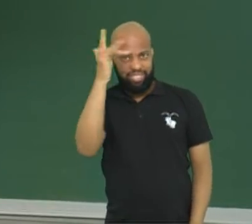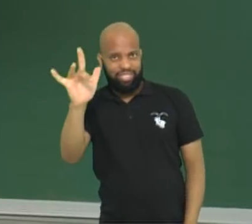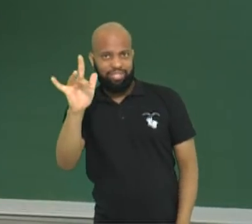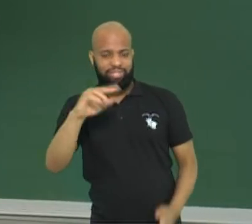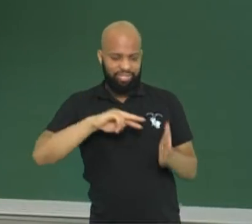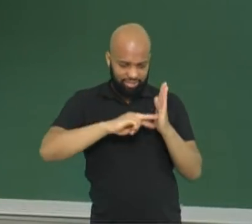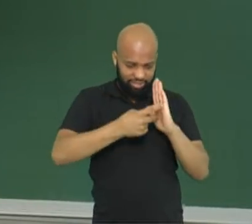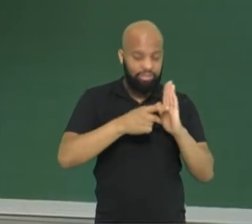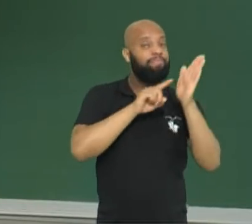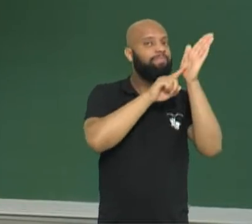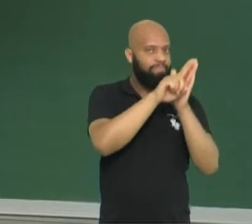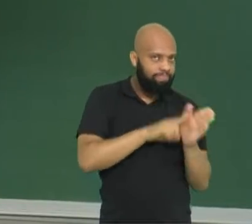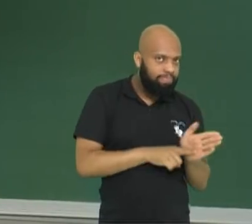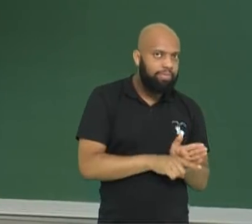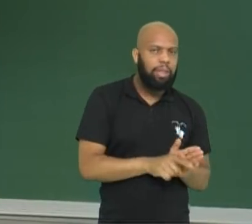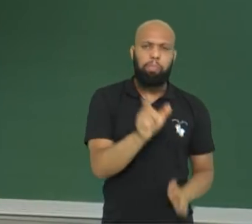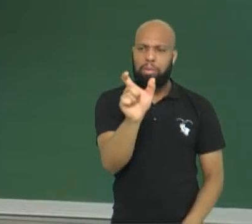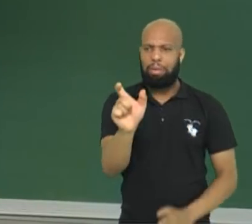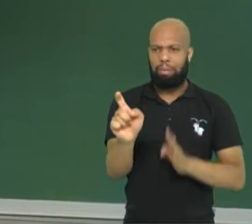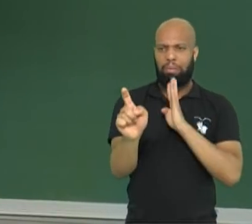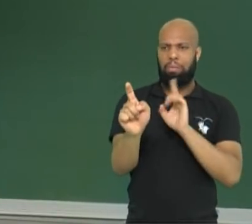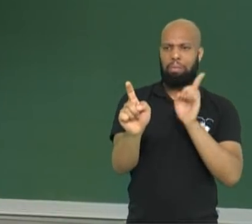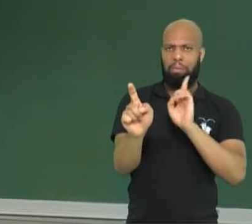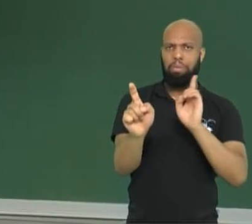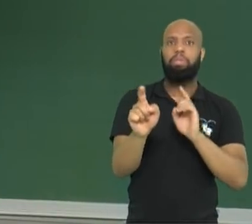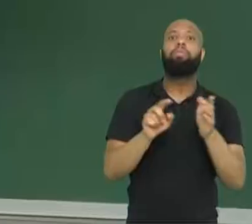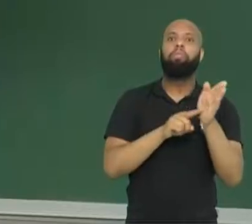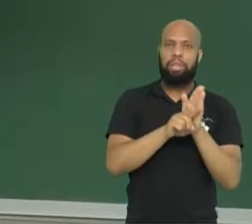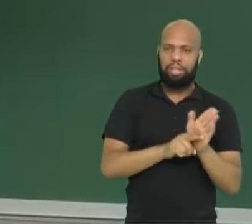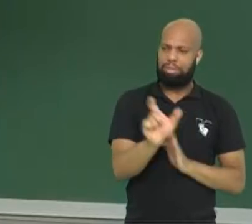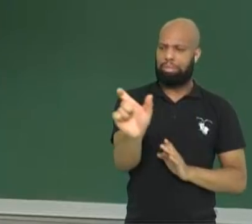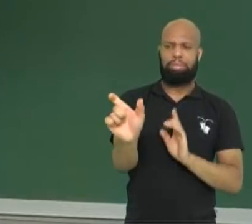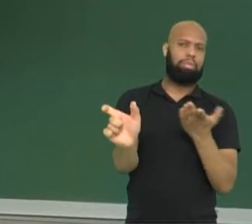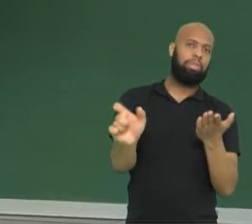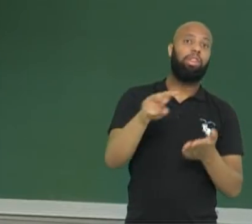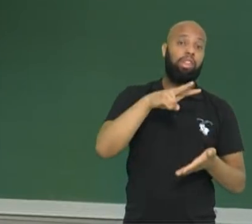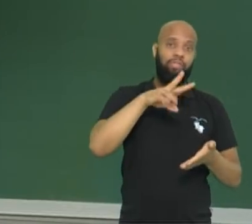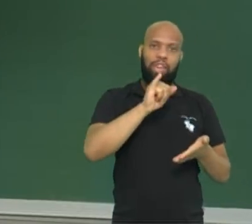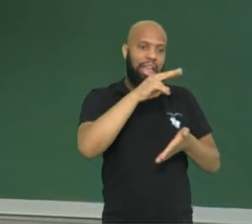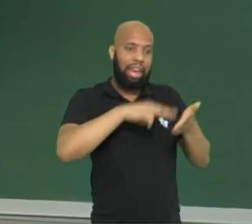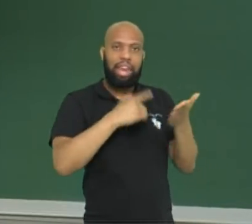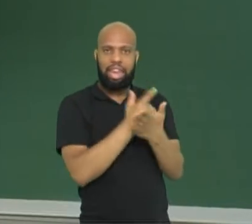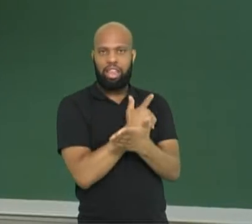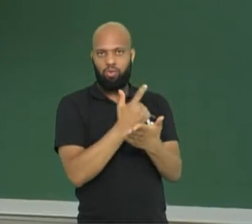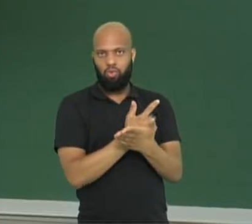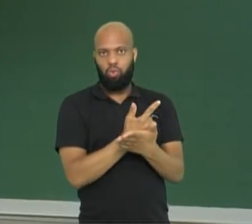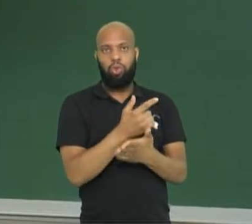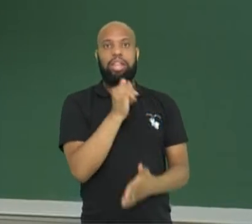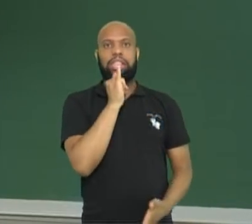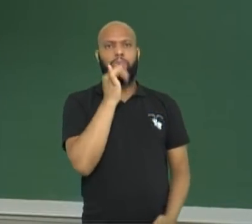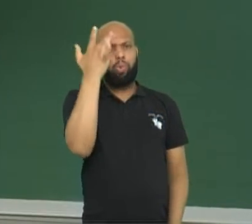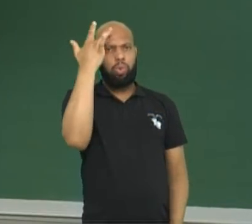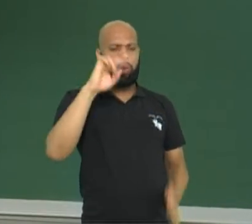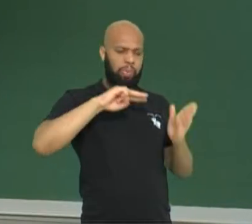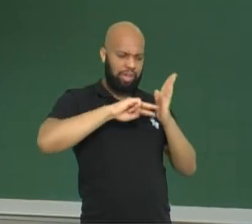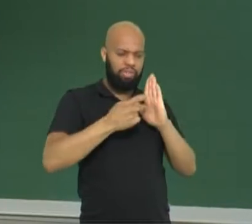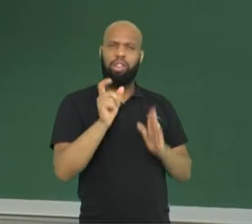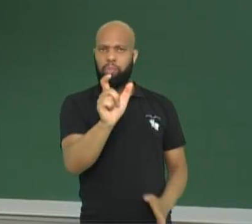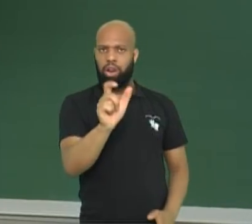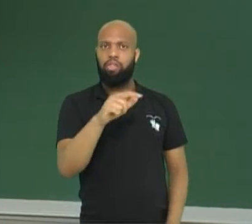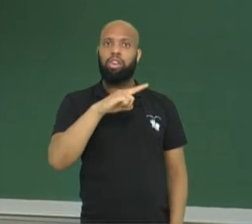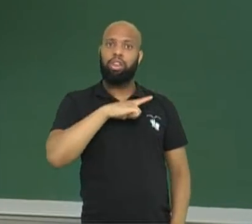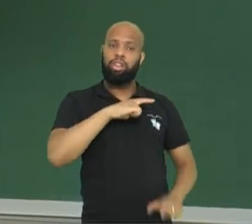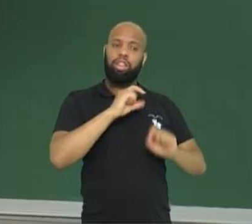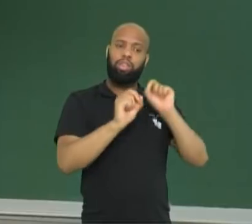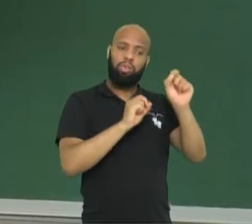significado, pesquise, né? Então é bem importante. Isso também para a leitura de um livro, né? Às vezes nós não sabemos o que uma palavra significa, então